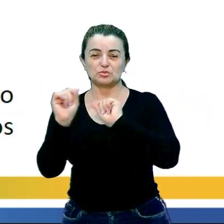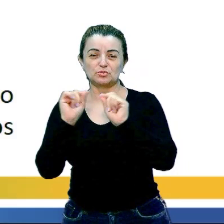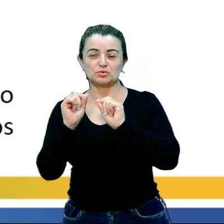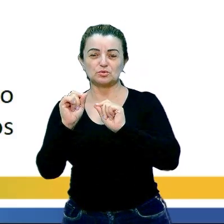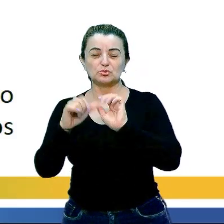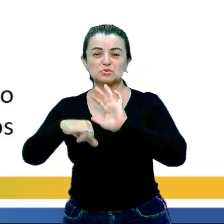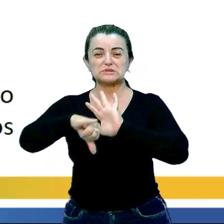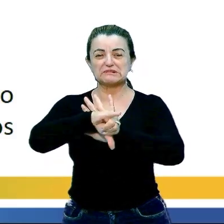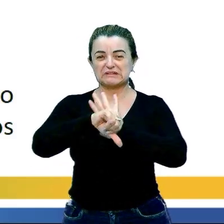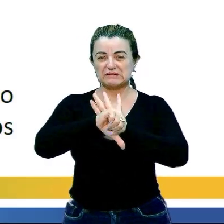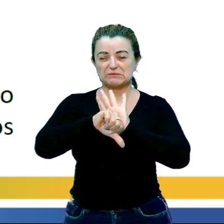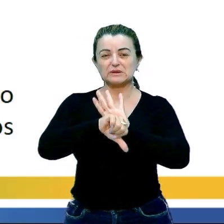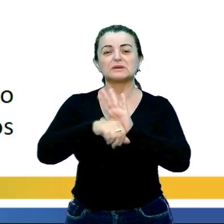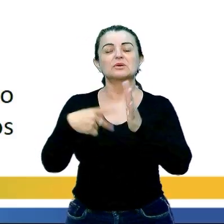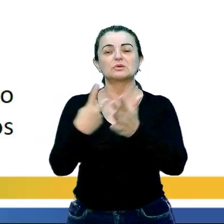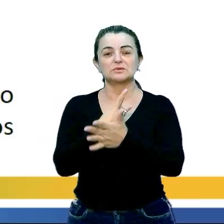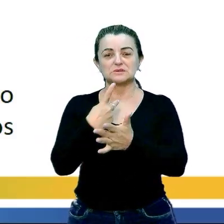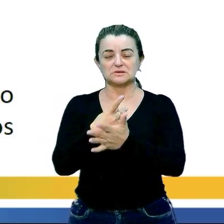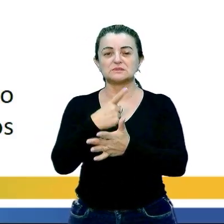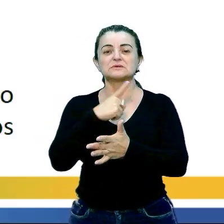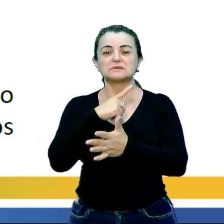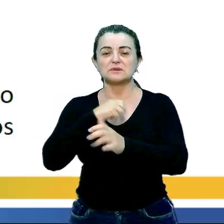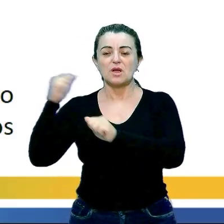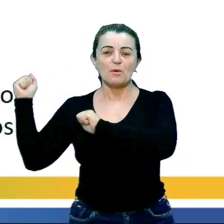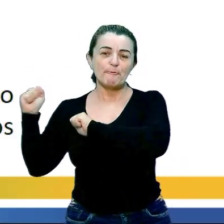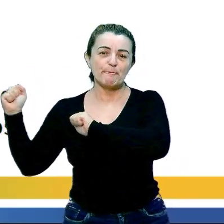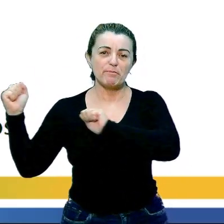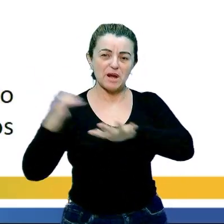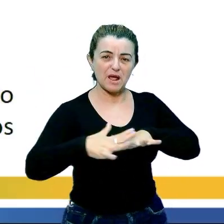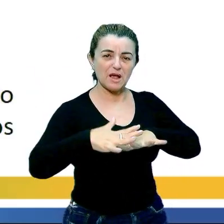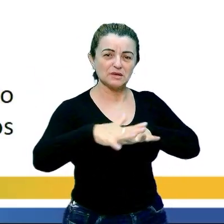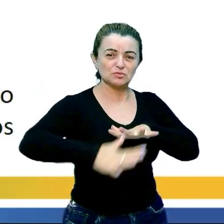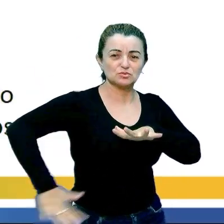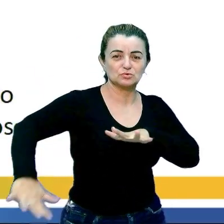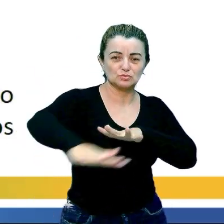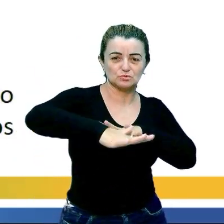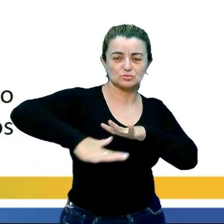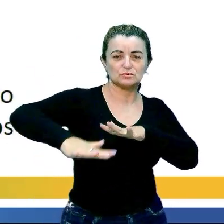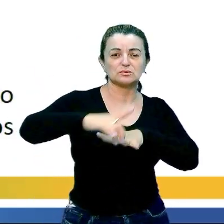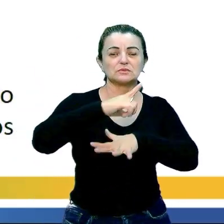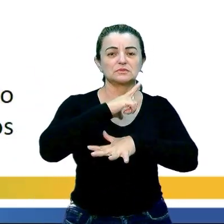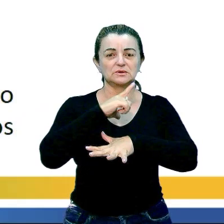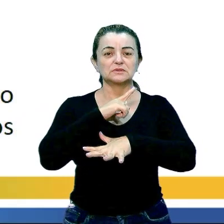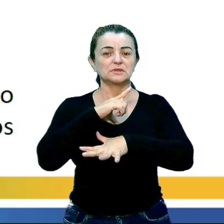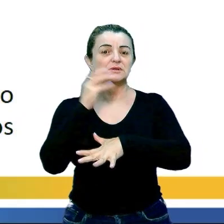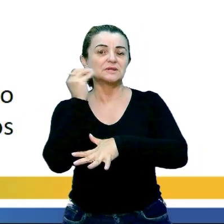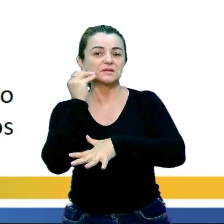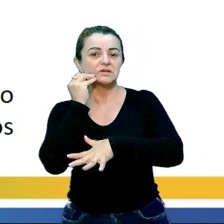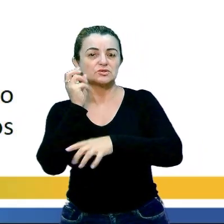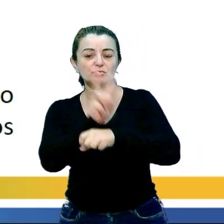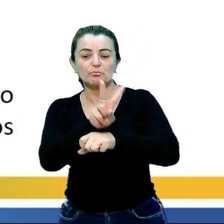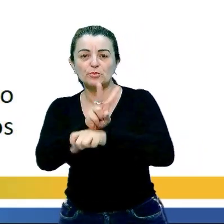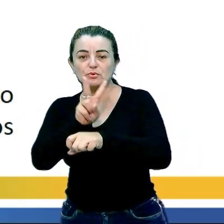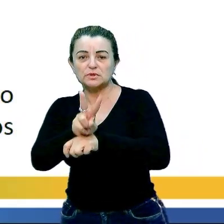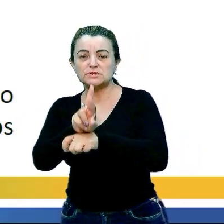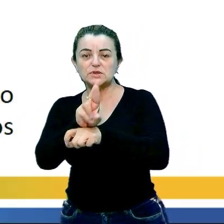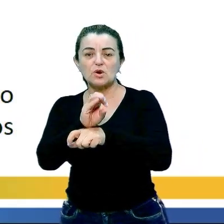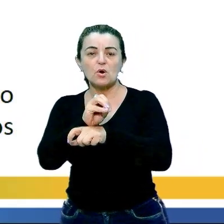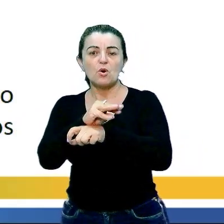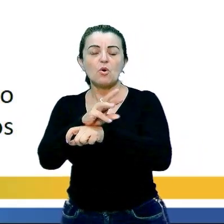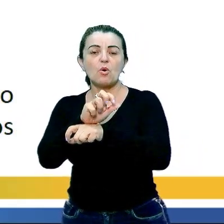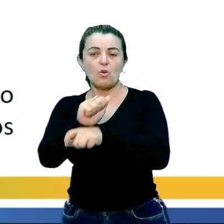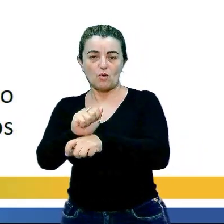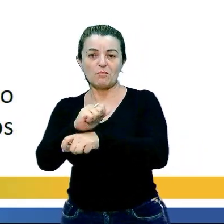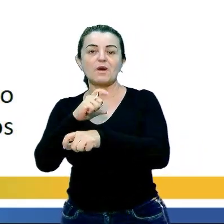de Adriano que muitas invasões elas vão acontecer, e como tentativa de proteger, né, o Império Romano, Adriano